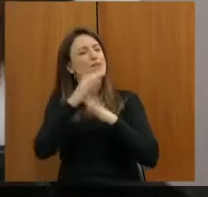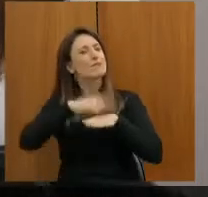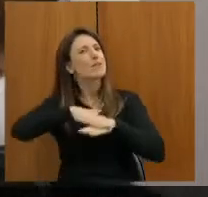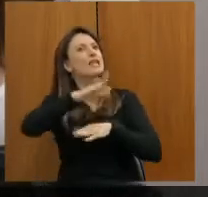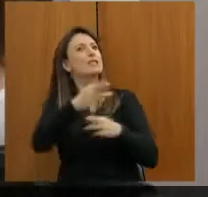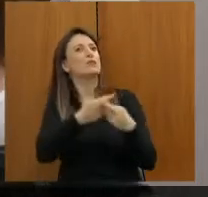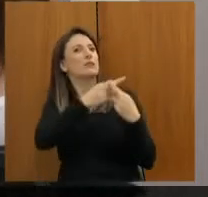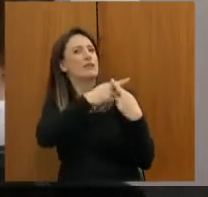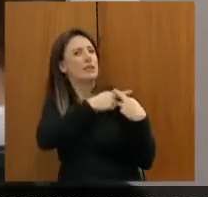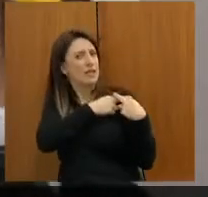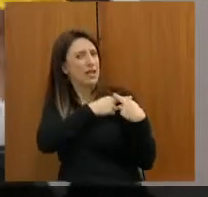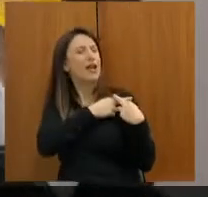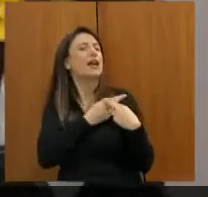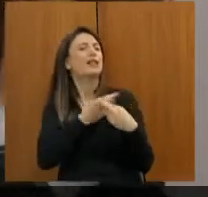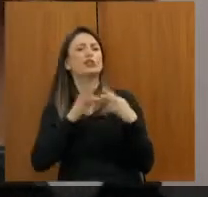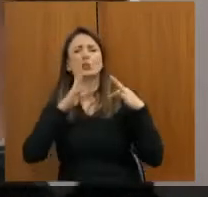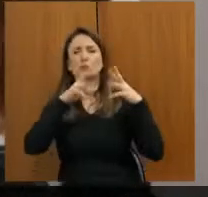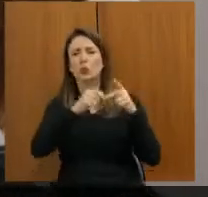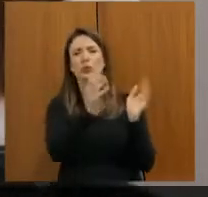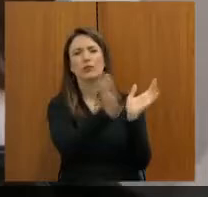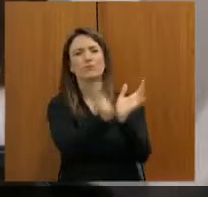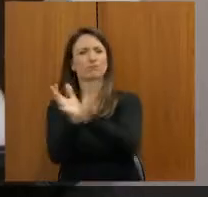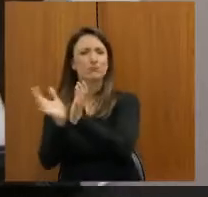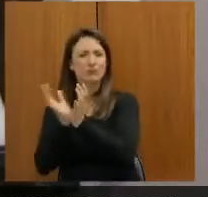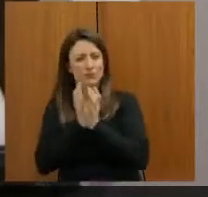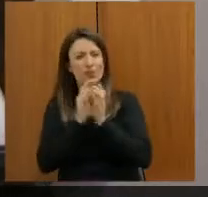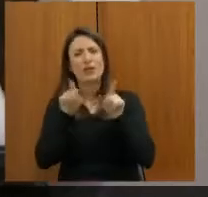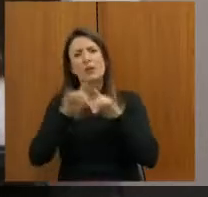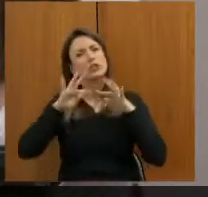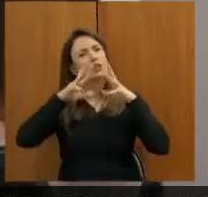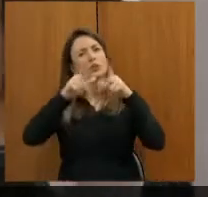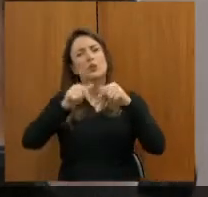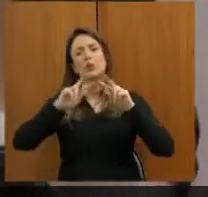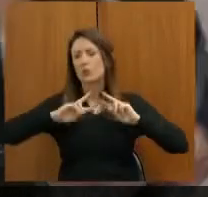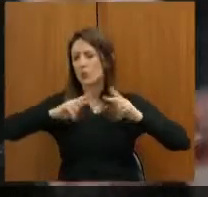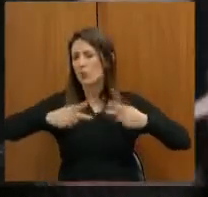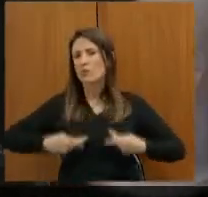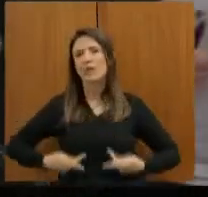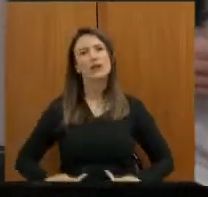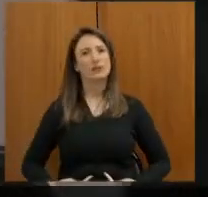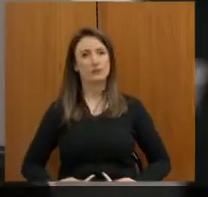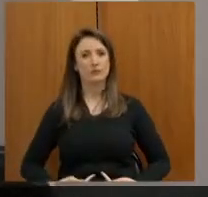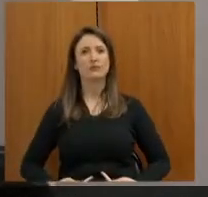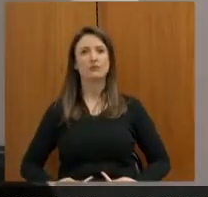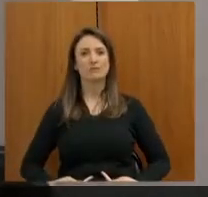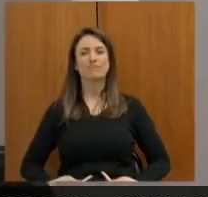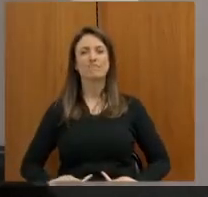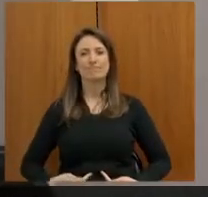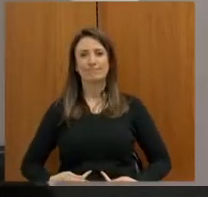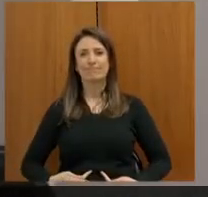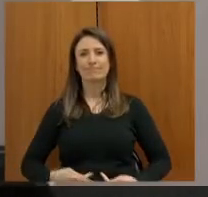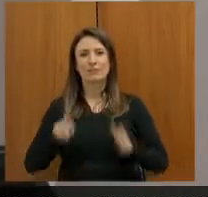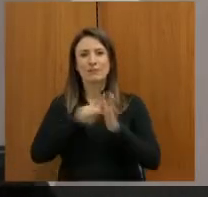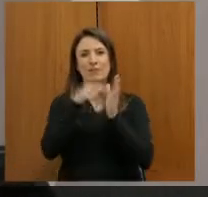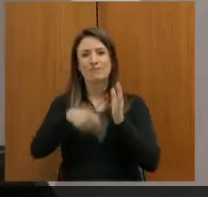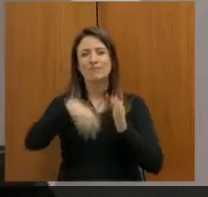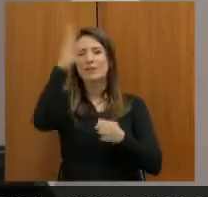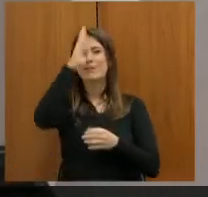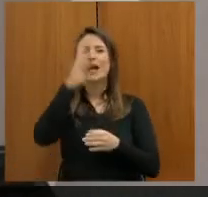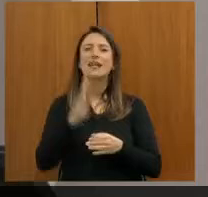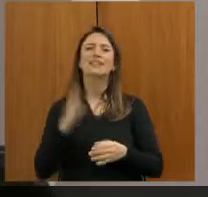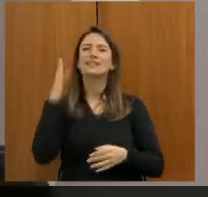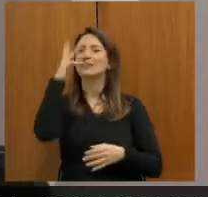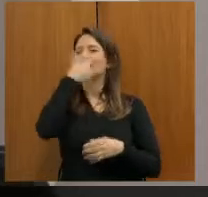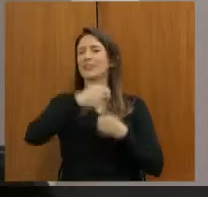responsabilidade de todos os seres humanos né que integram esse país gigantesco